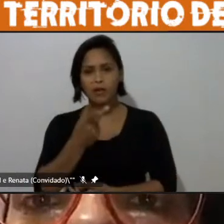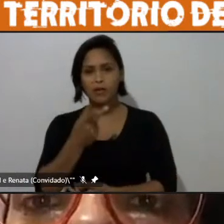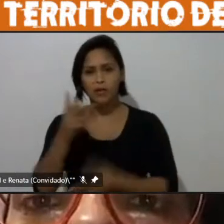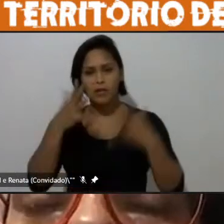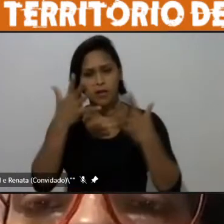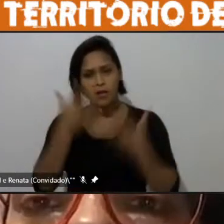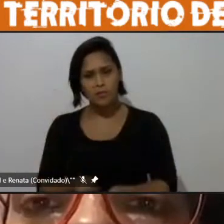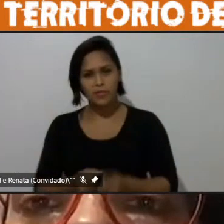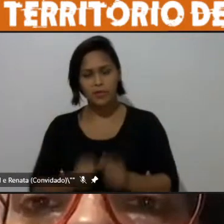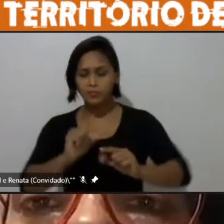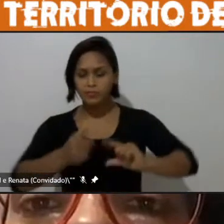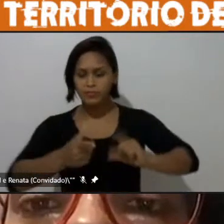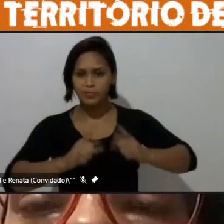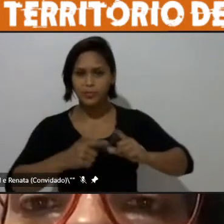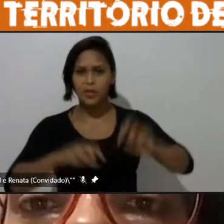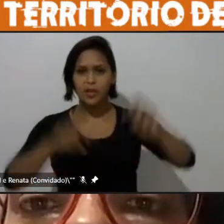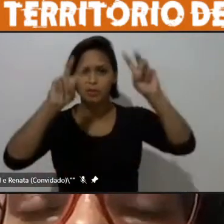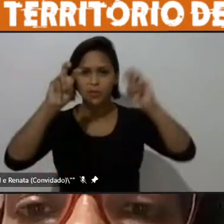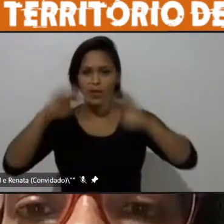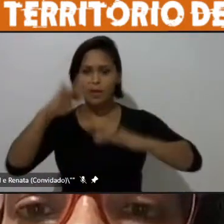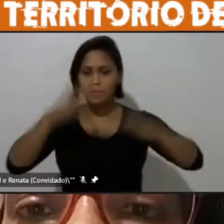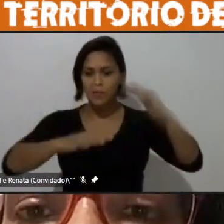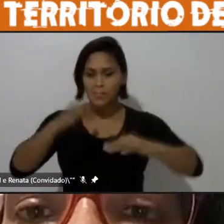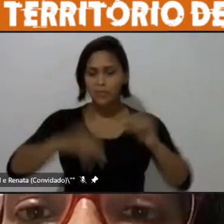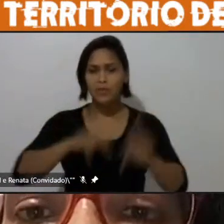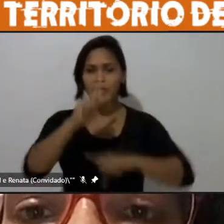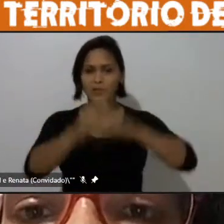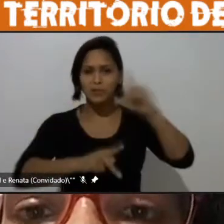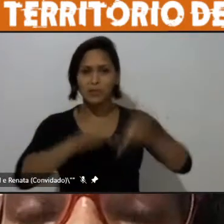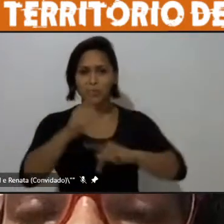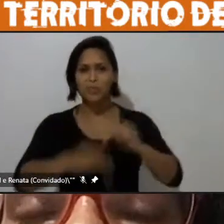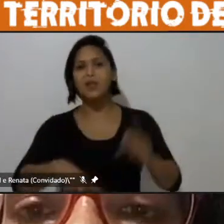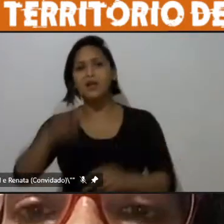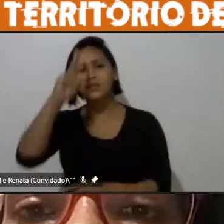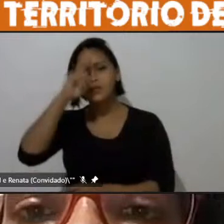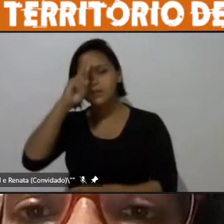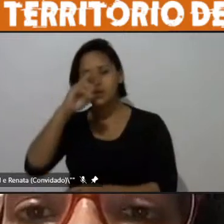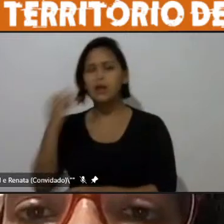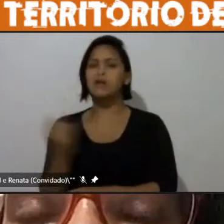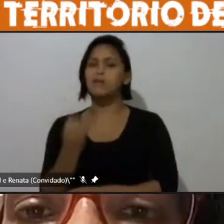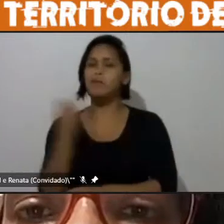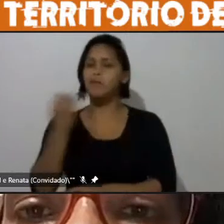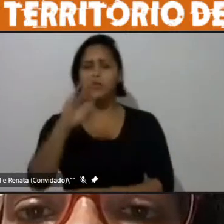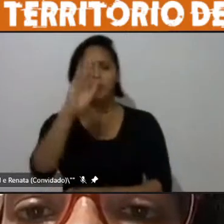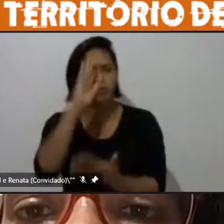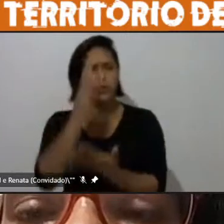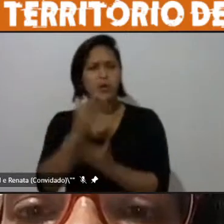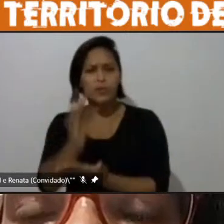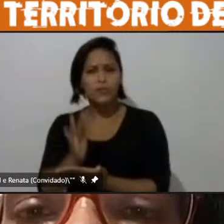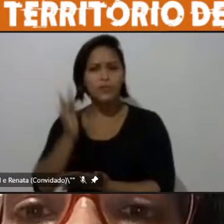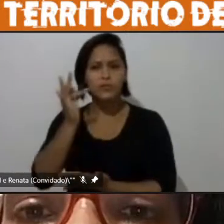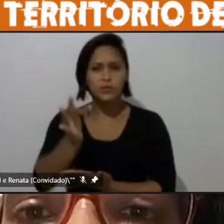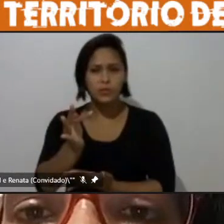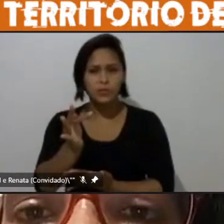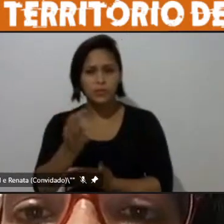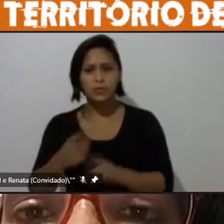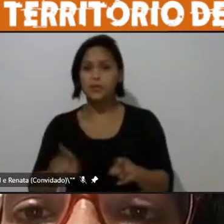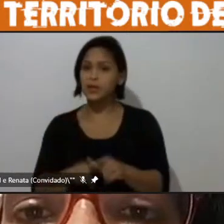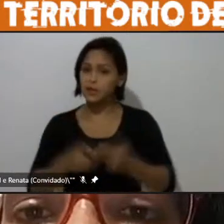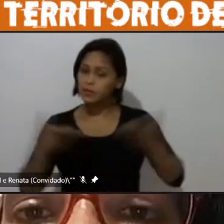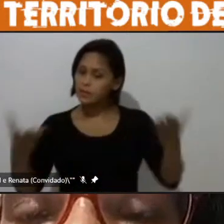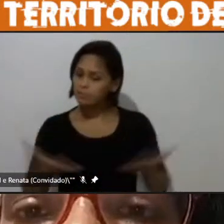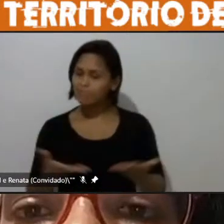nós vamos tratar do tema movimentos populares, história, importância, perspectivas. Eu acho que o